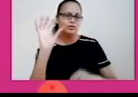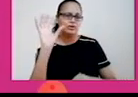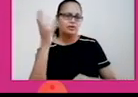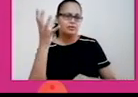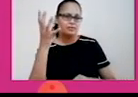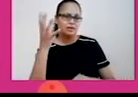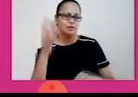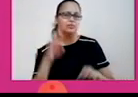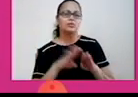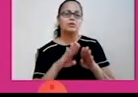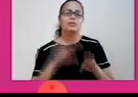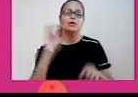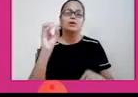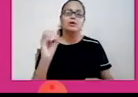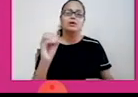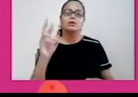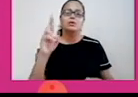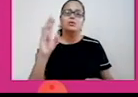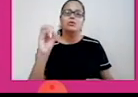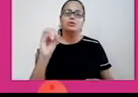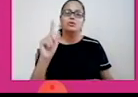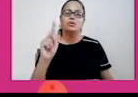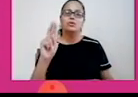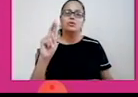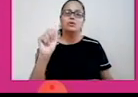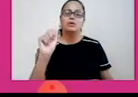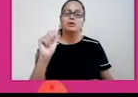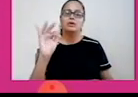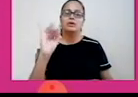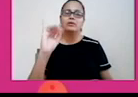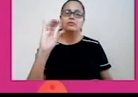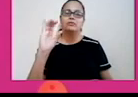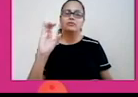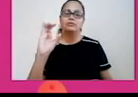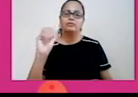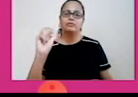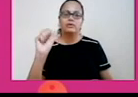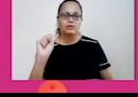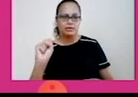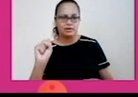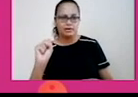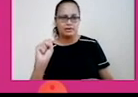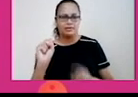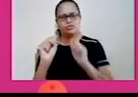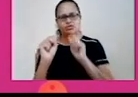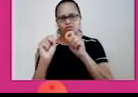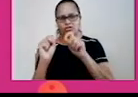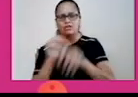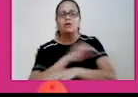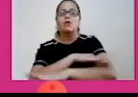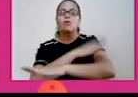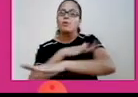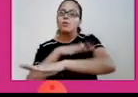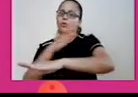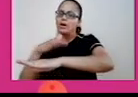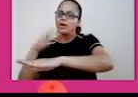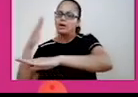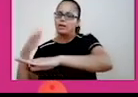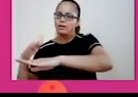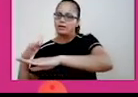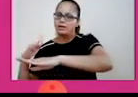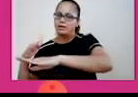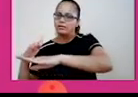que é orográficas? Até coloquei aqui entre parênteses, é o relevo, as características de relevo da China. Então, considerando essas